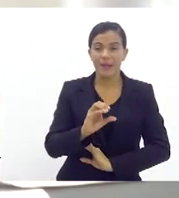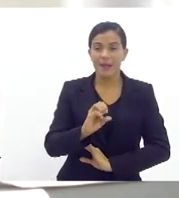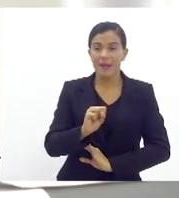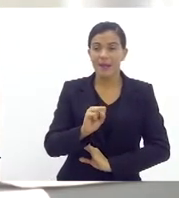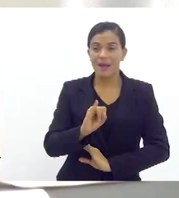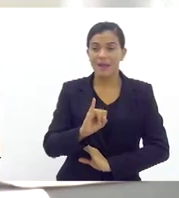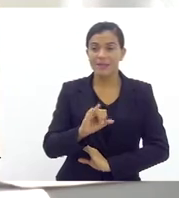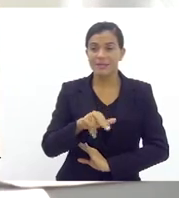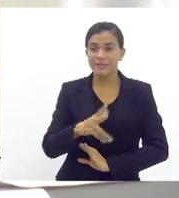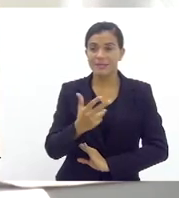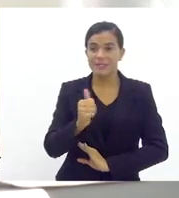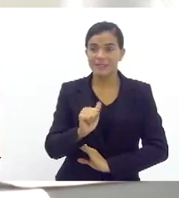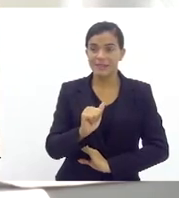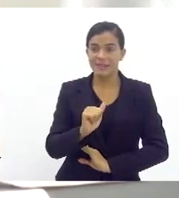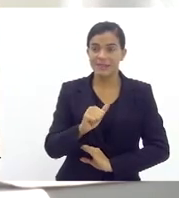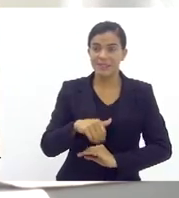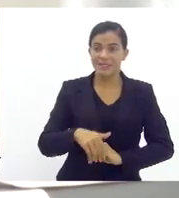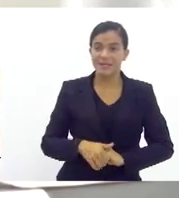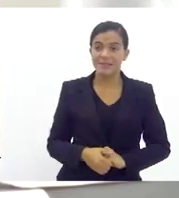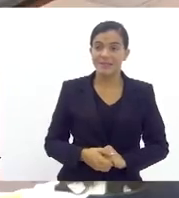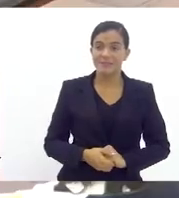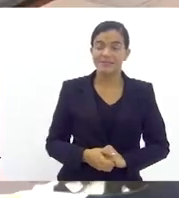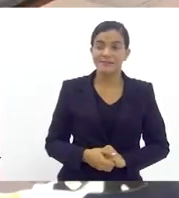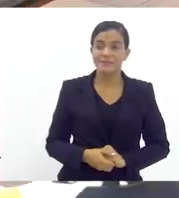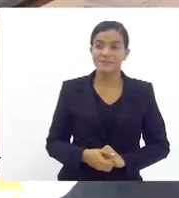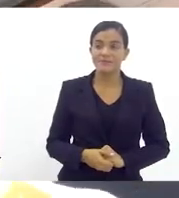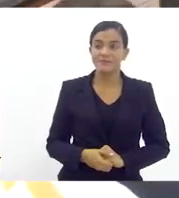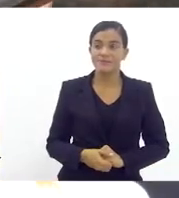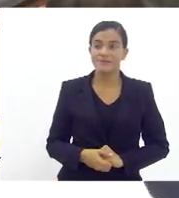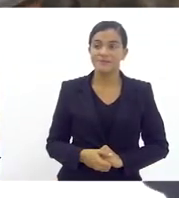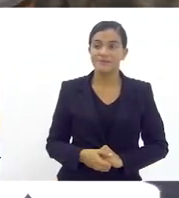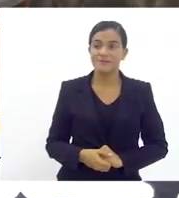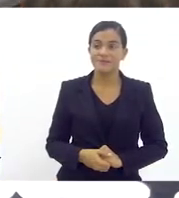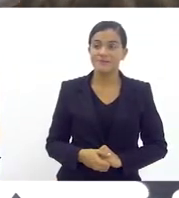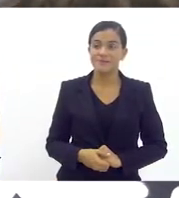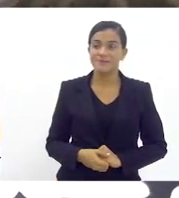de Lacerda Lima, por gentileza.